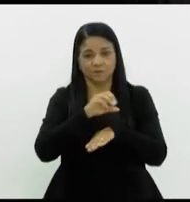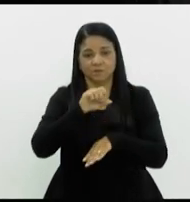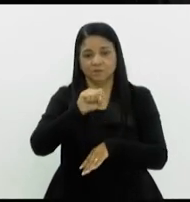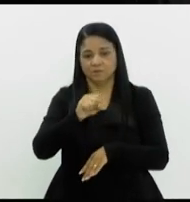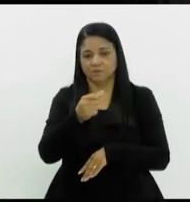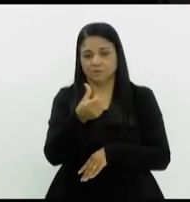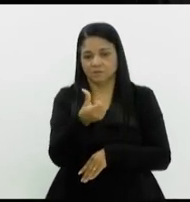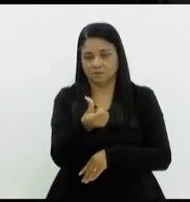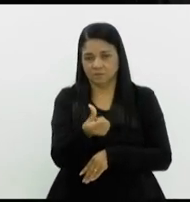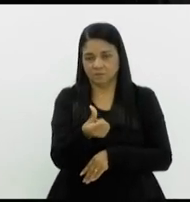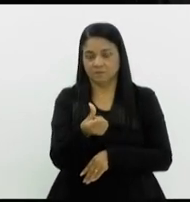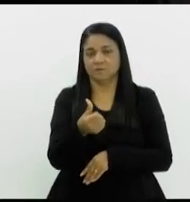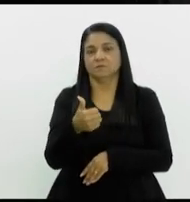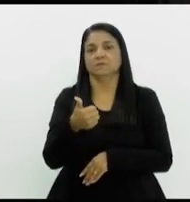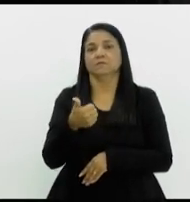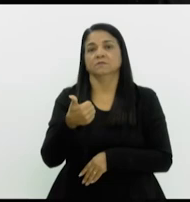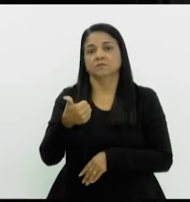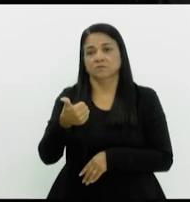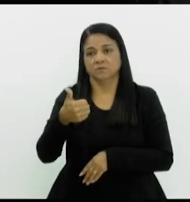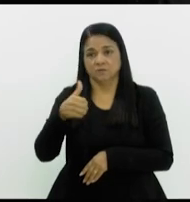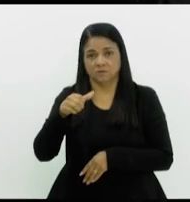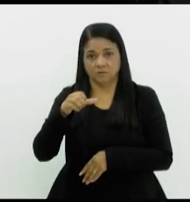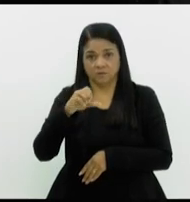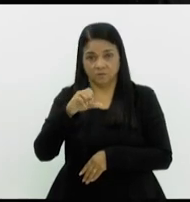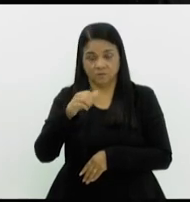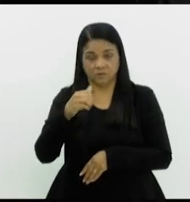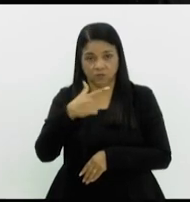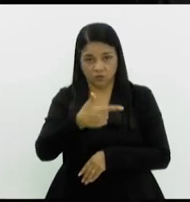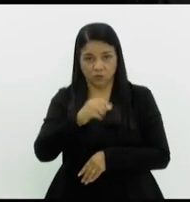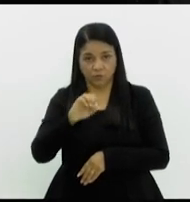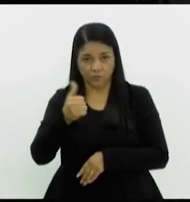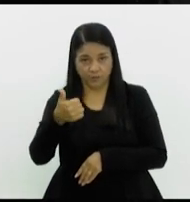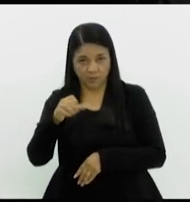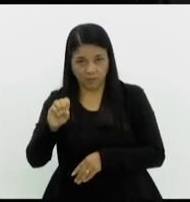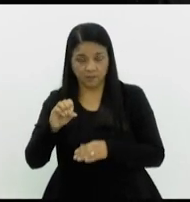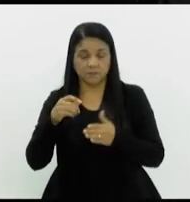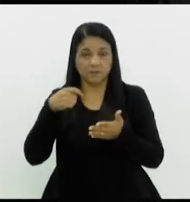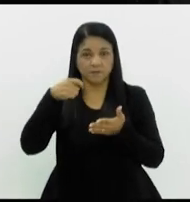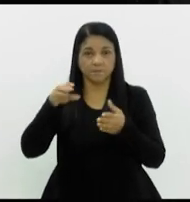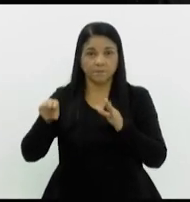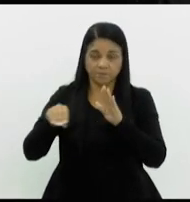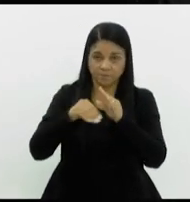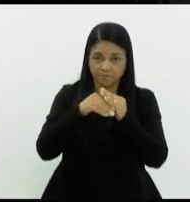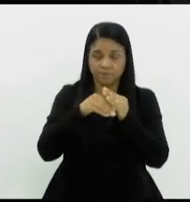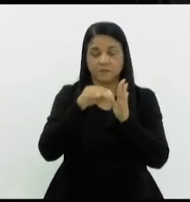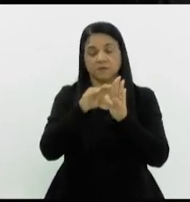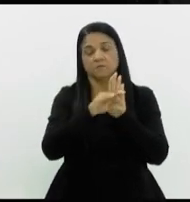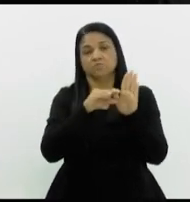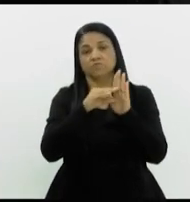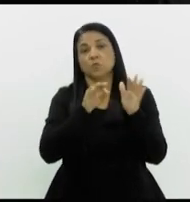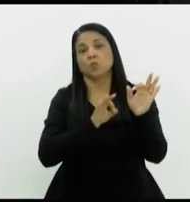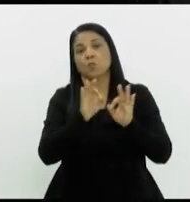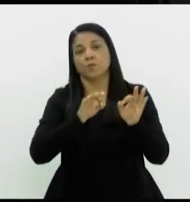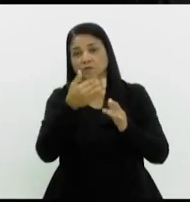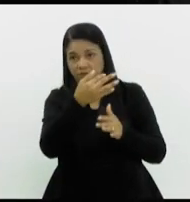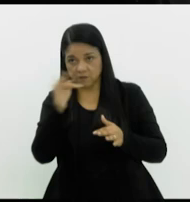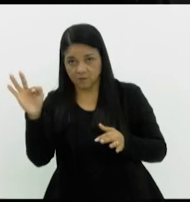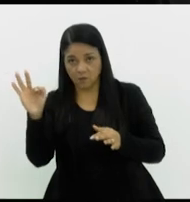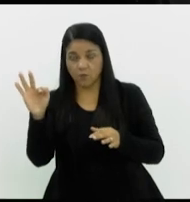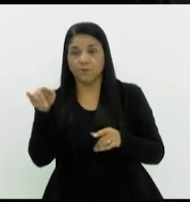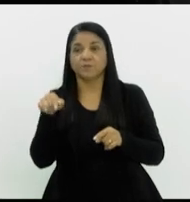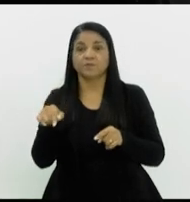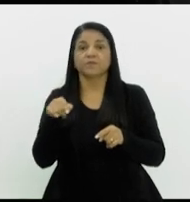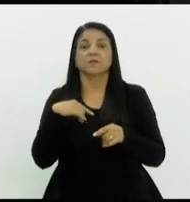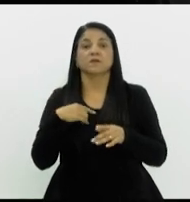86 de 2015, que introduziu as emendas impositivas no plano federal, serviu de inspiração para